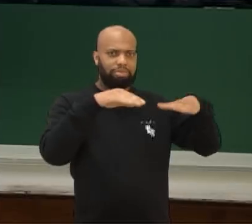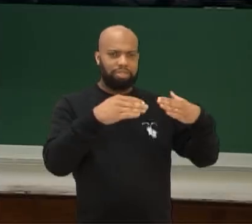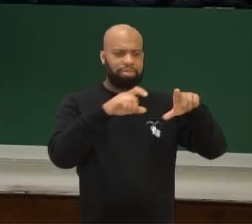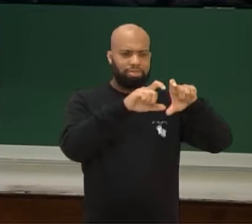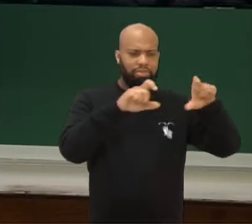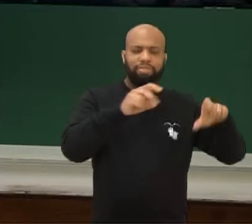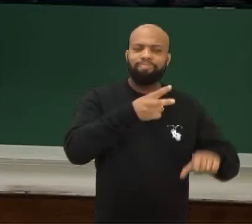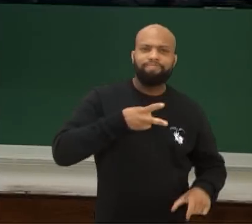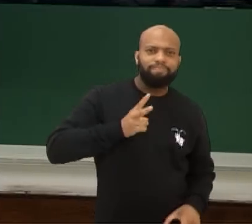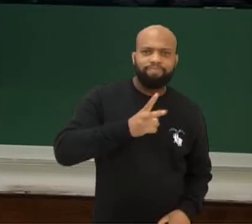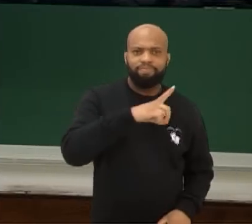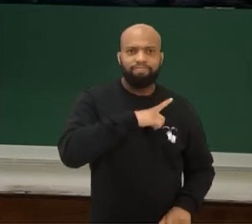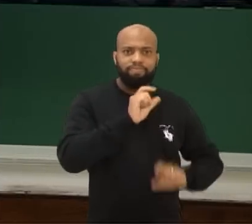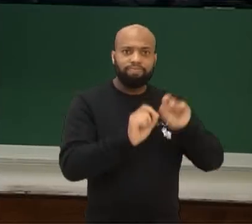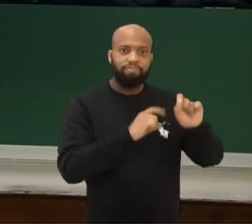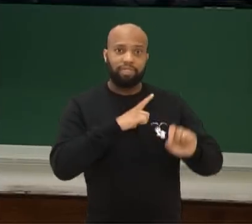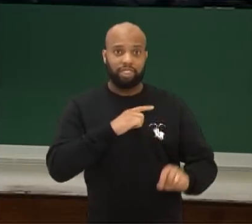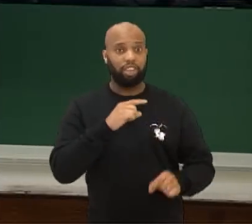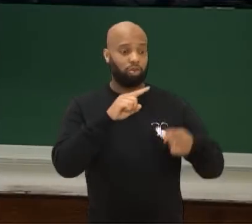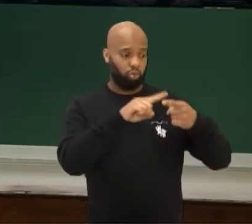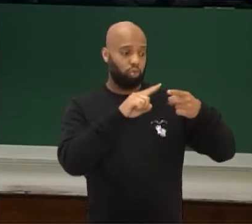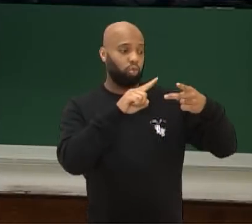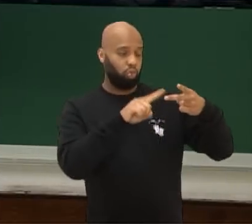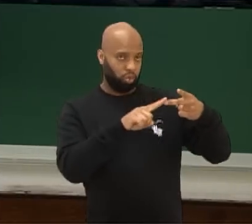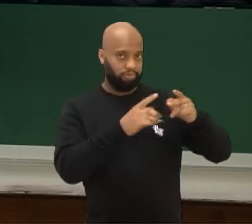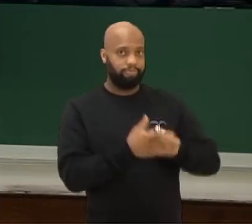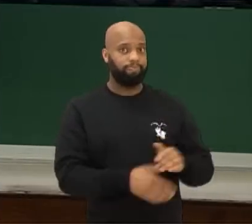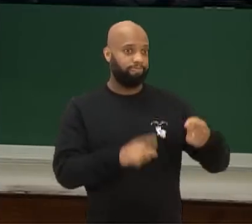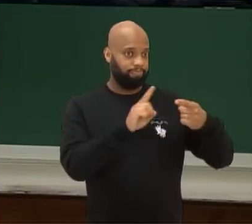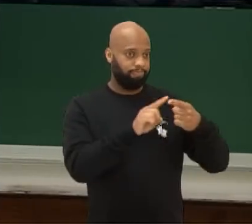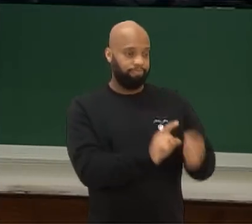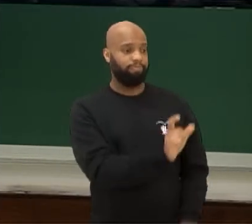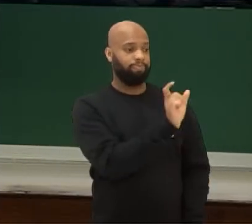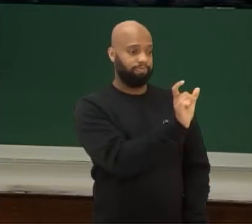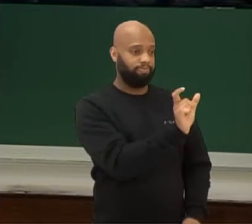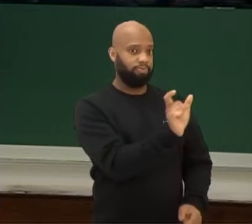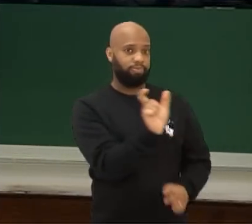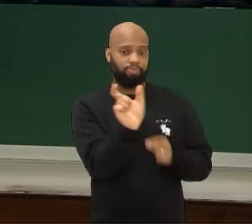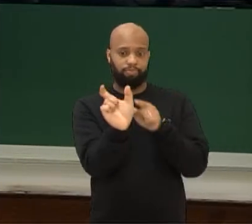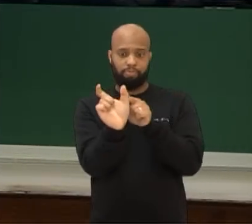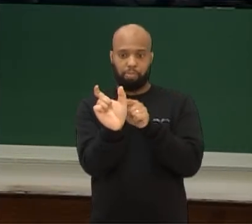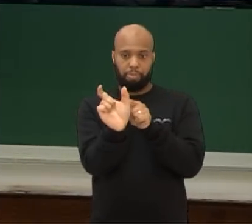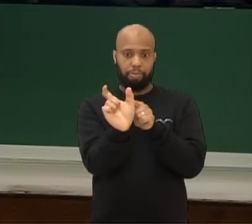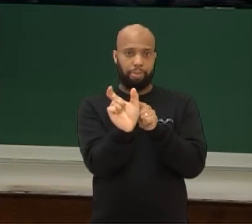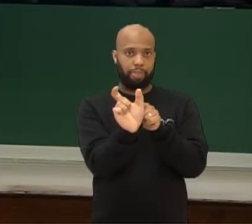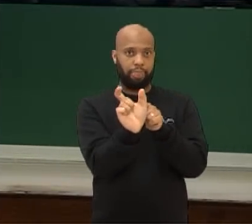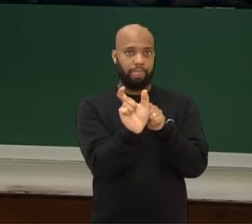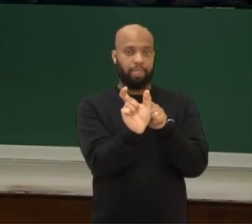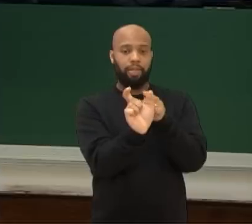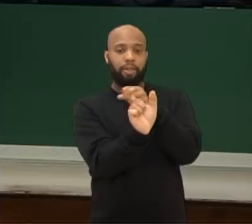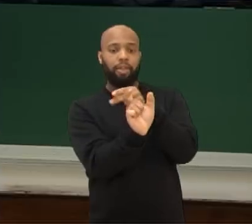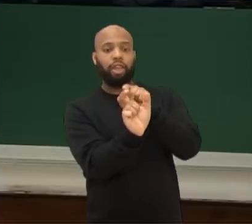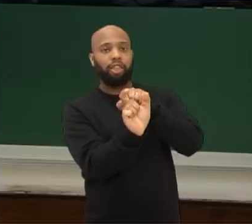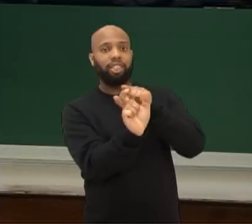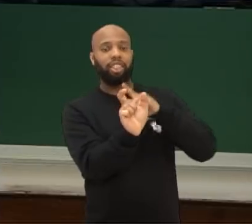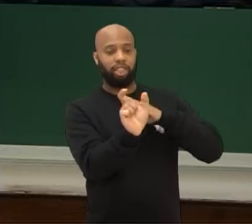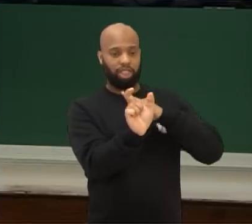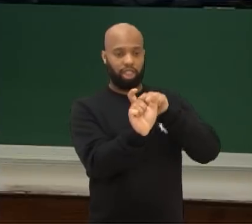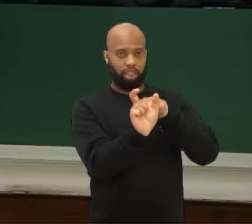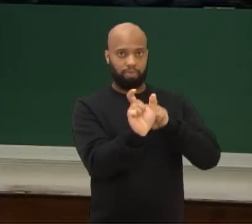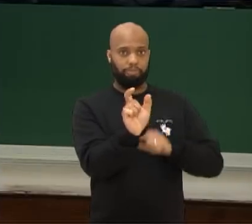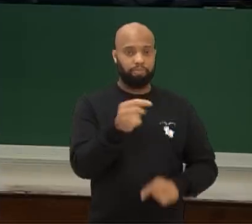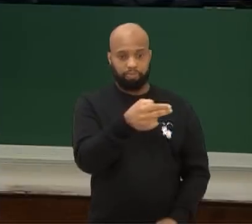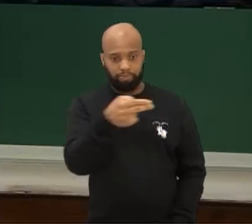equação ela sempre vai vir composta de 2 termos. Um termo antes da igualdade e um termo depois da